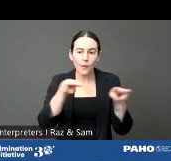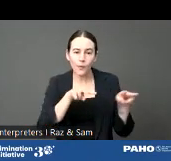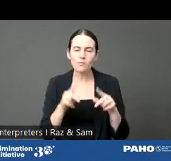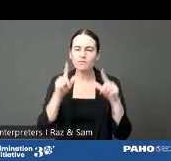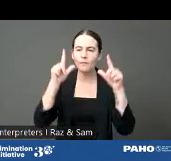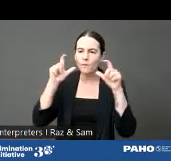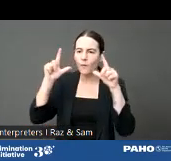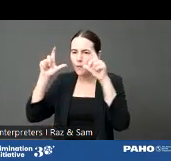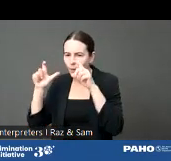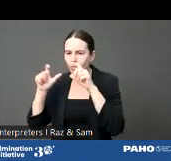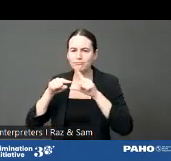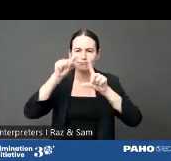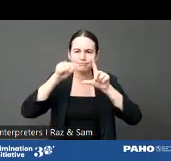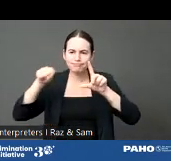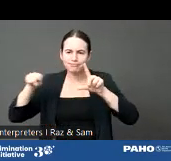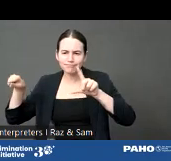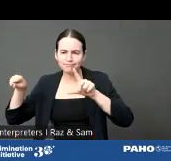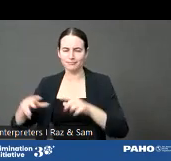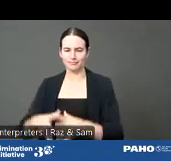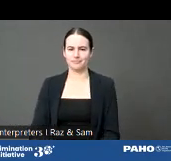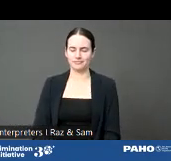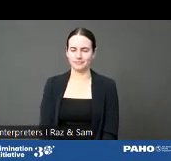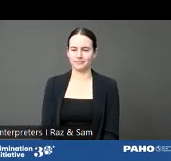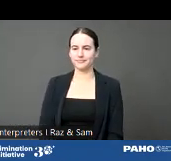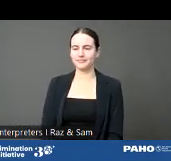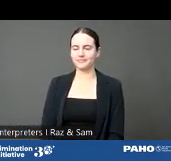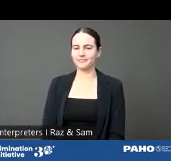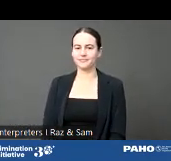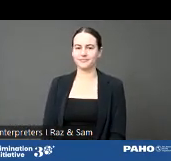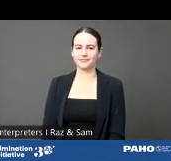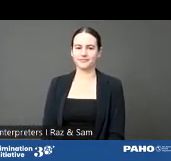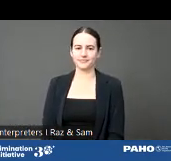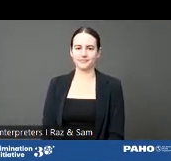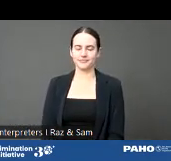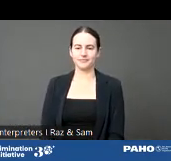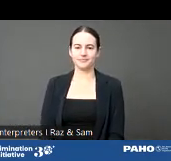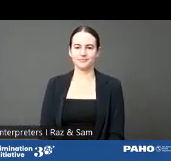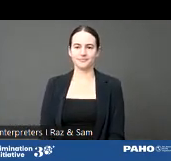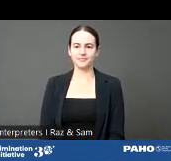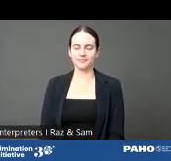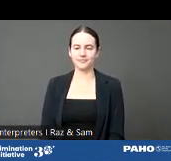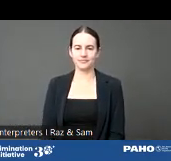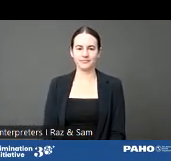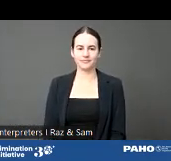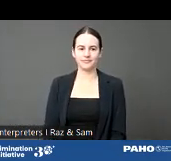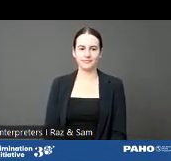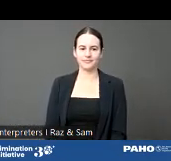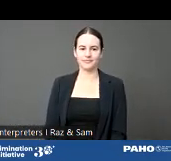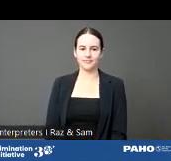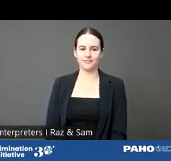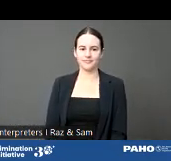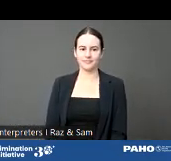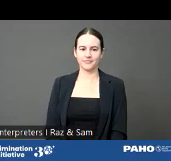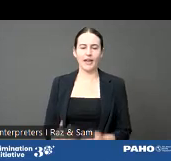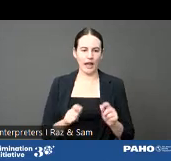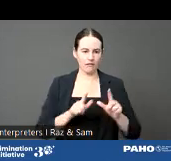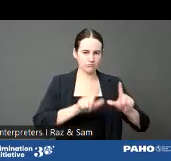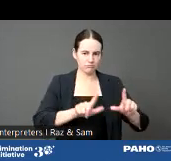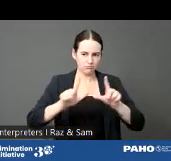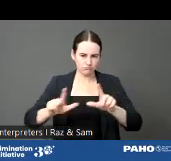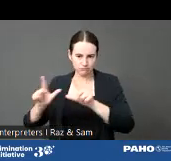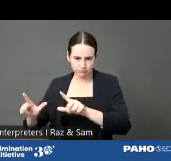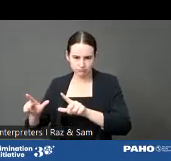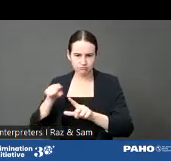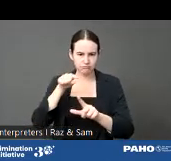assim como vou passar para a parte mais de informações específicas sobre cada uma das doenças que temos hoje